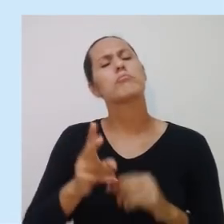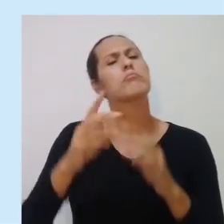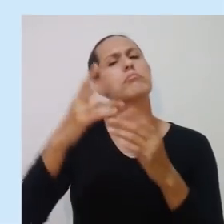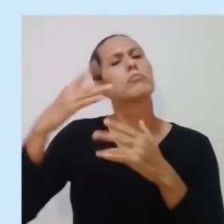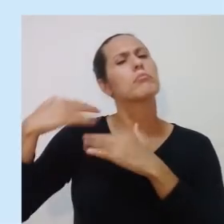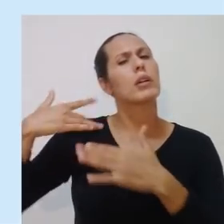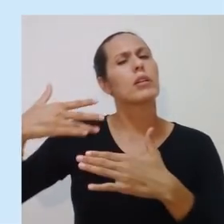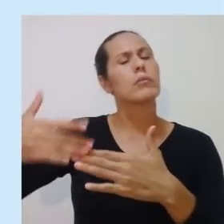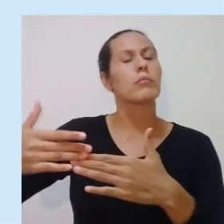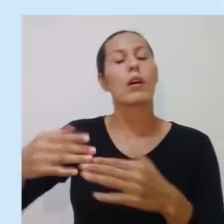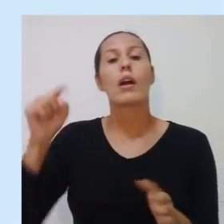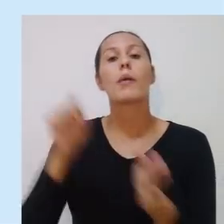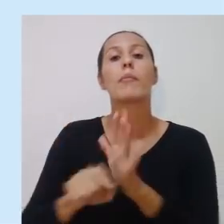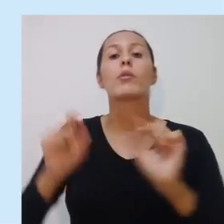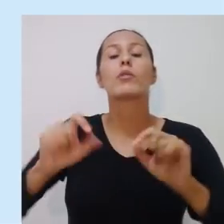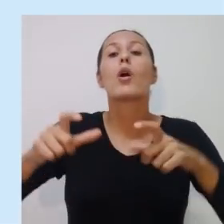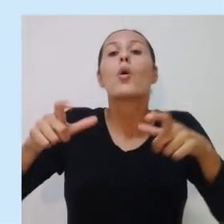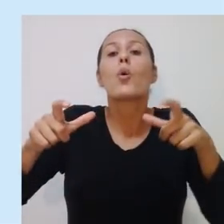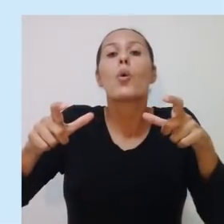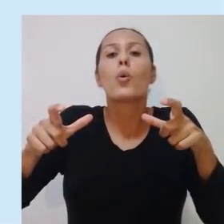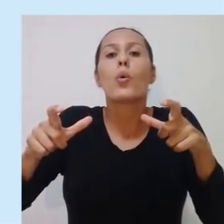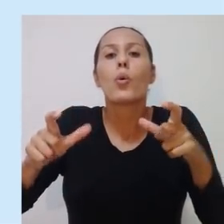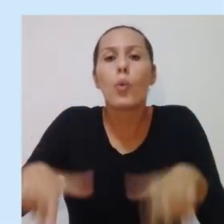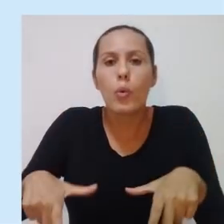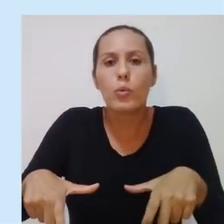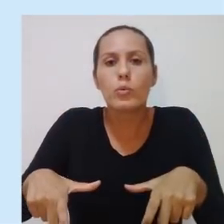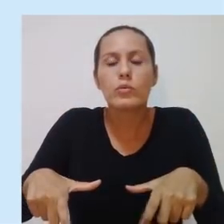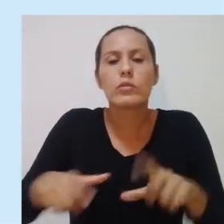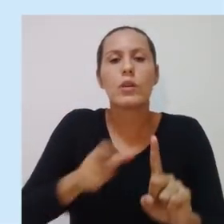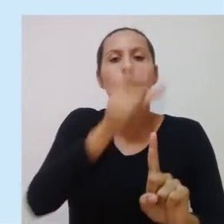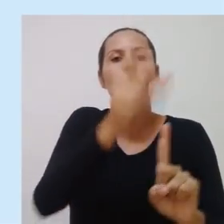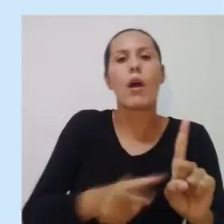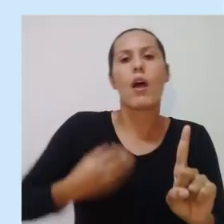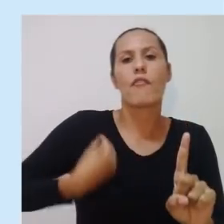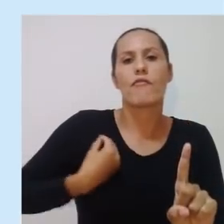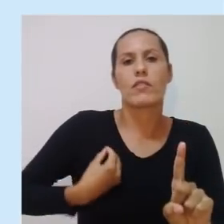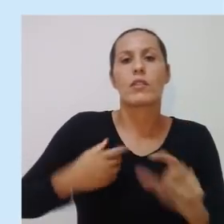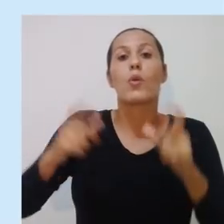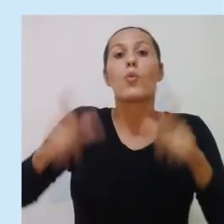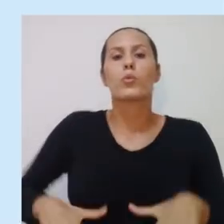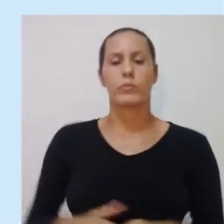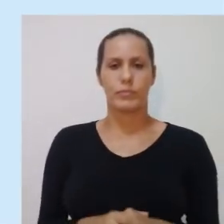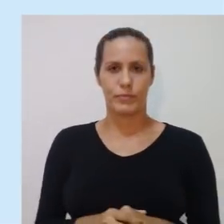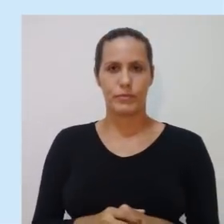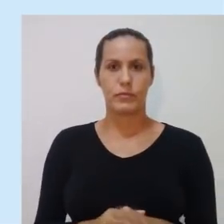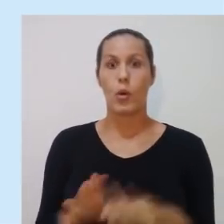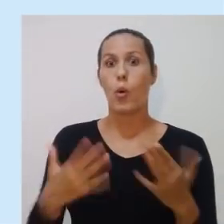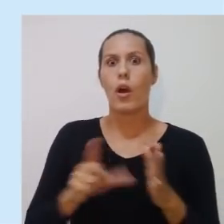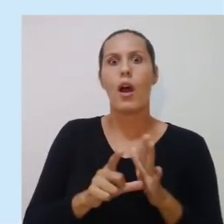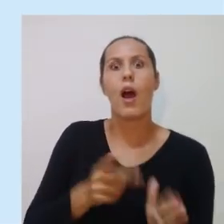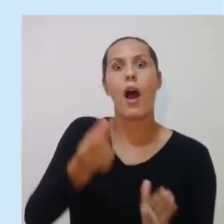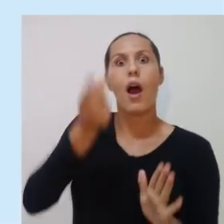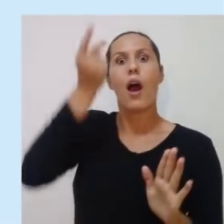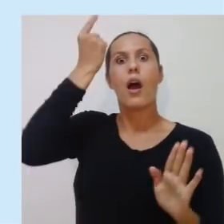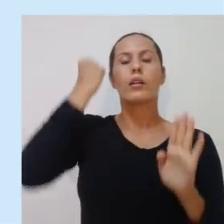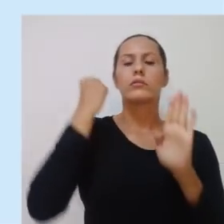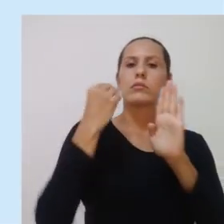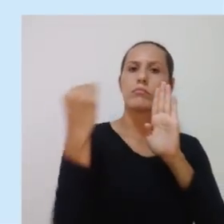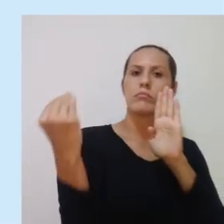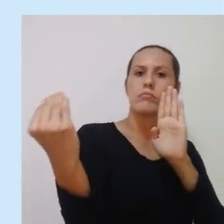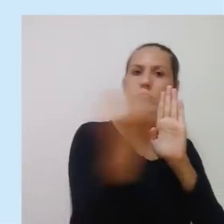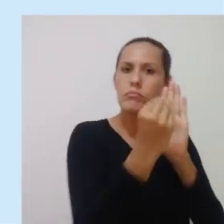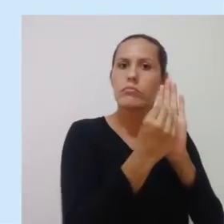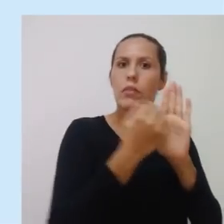no quesito, a pergunta vai ser: onde estava o personagem? Ora, aquilo foi